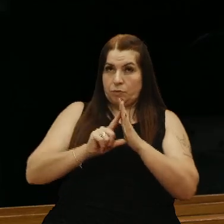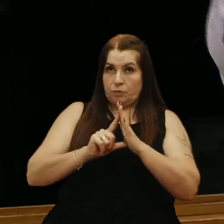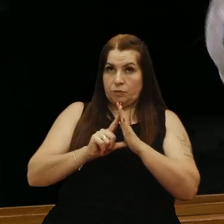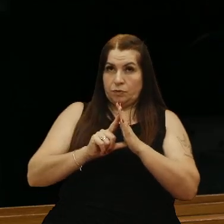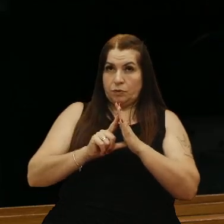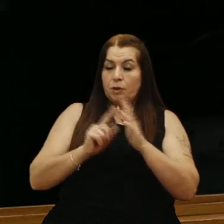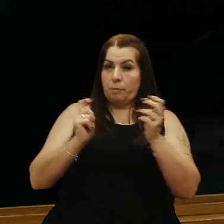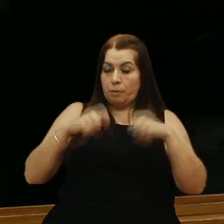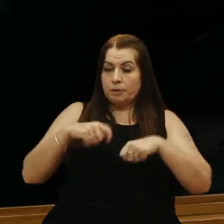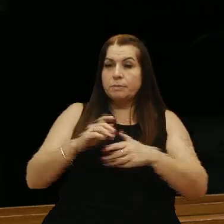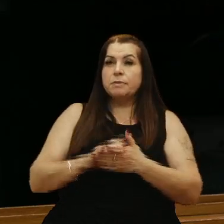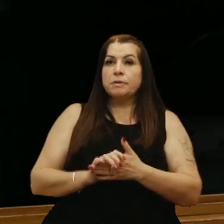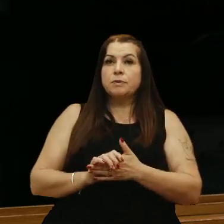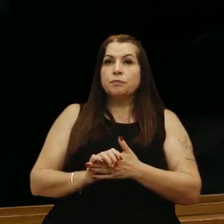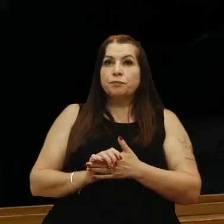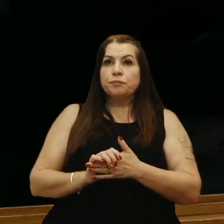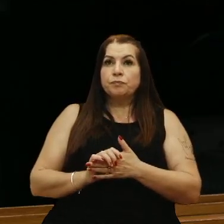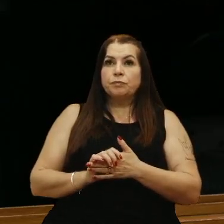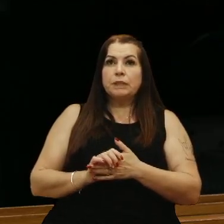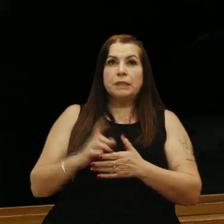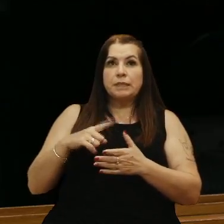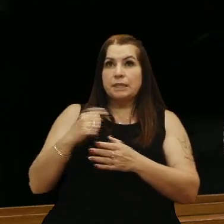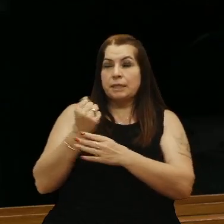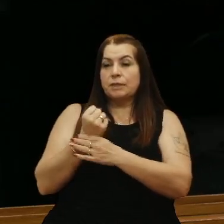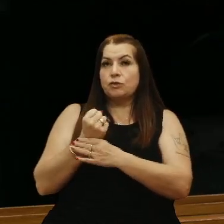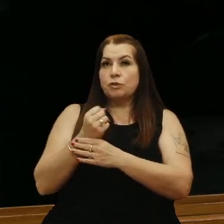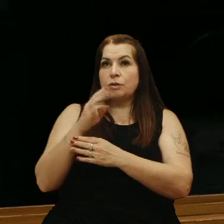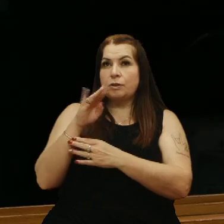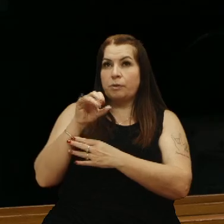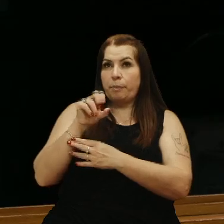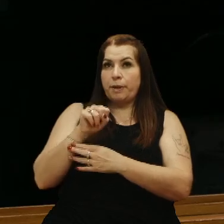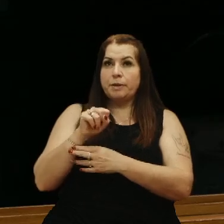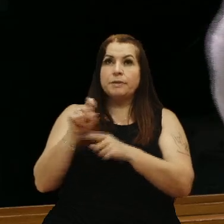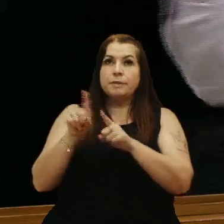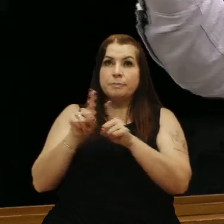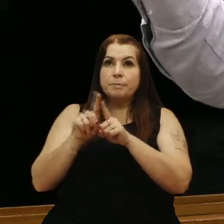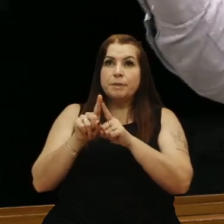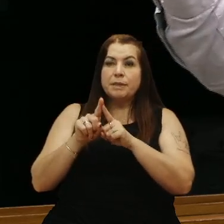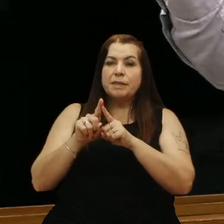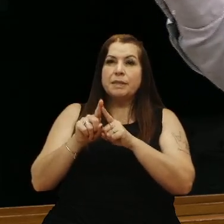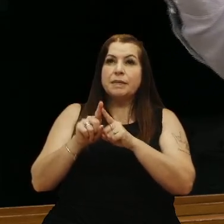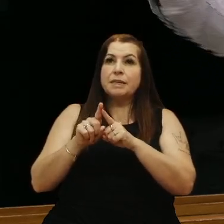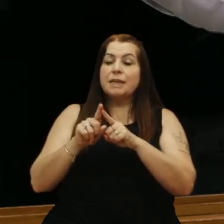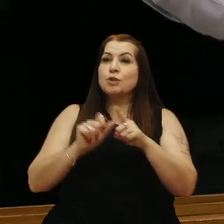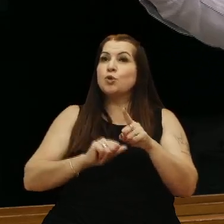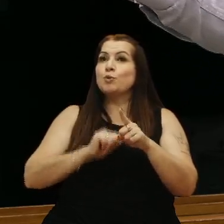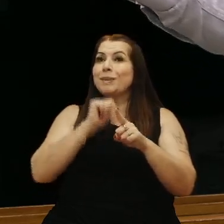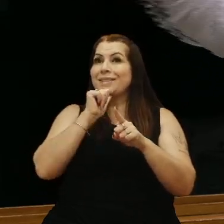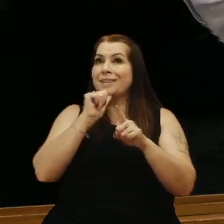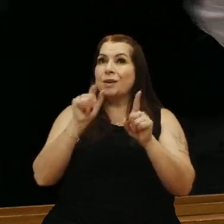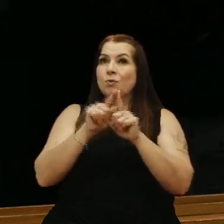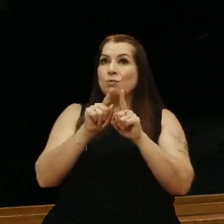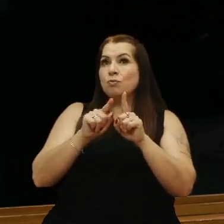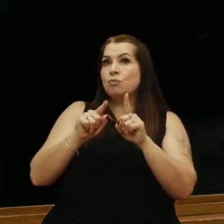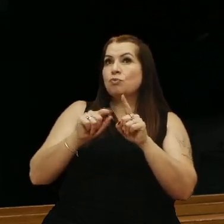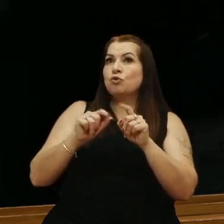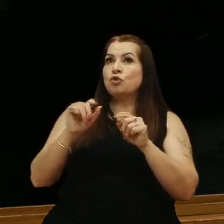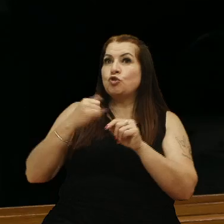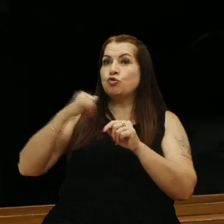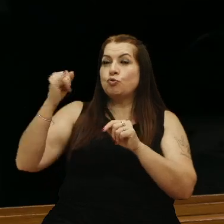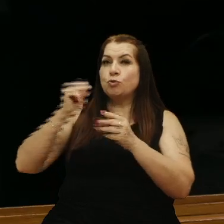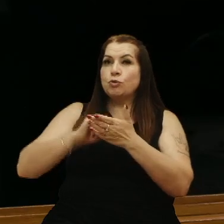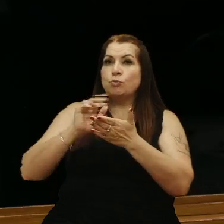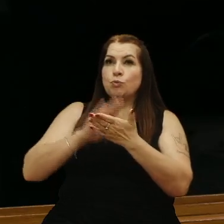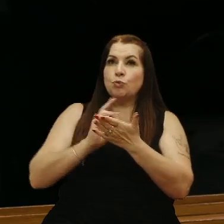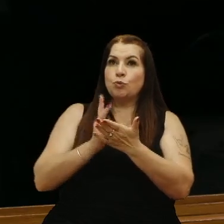a possibilidade da garantia de bens e, mais do que isso, a suspensão de juros e multa enquanto a tramitação do